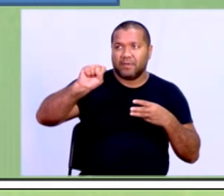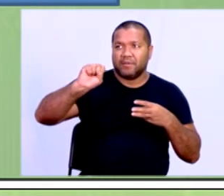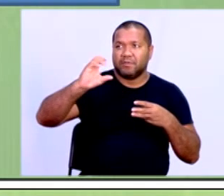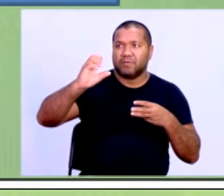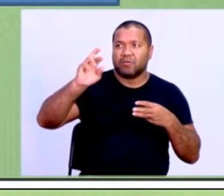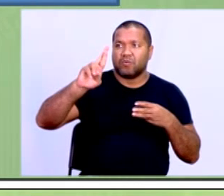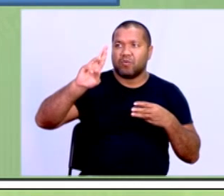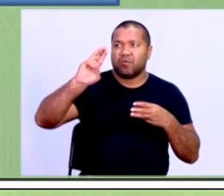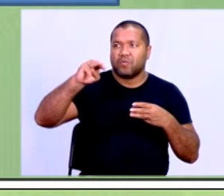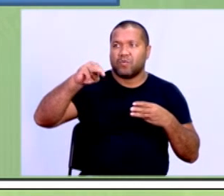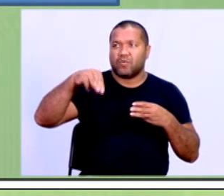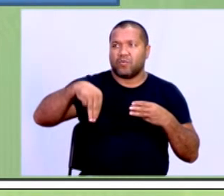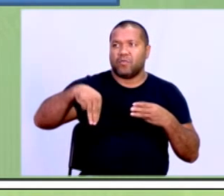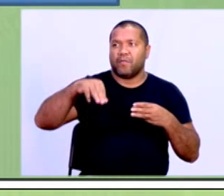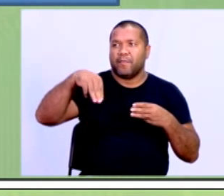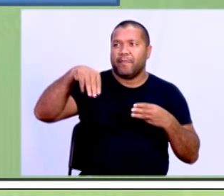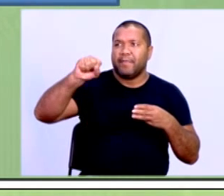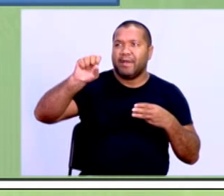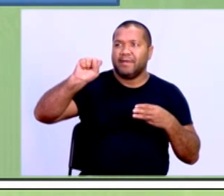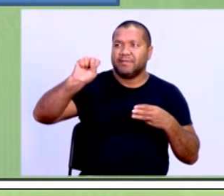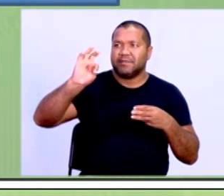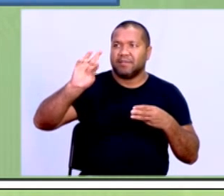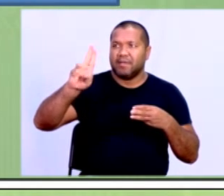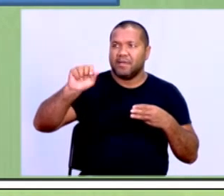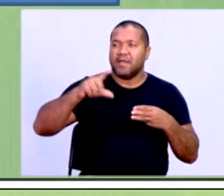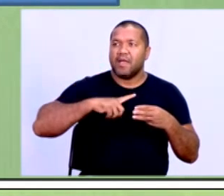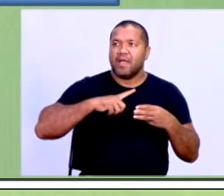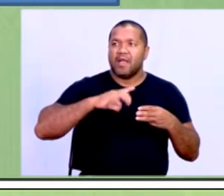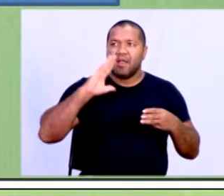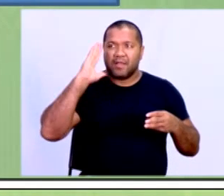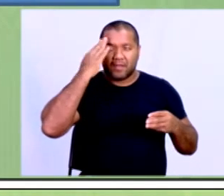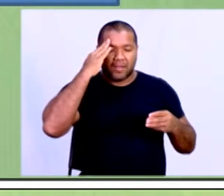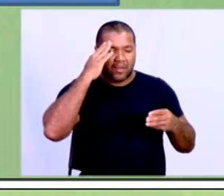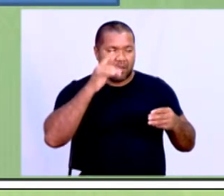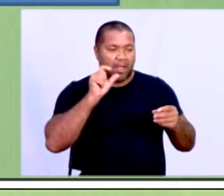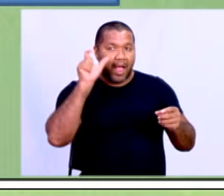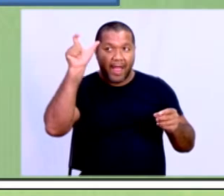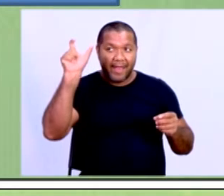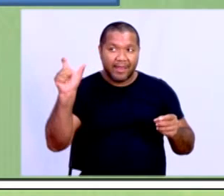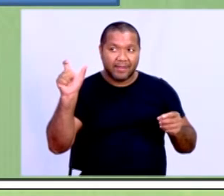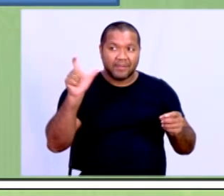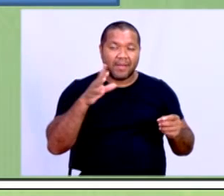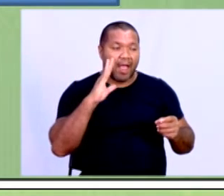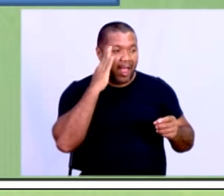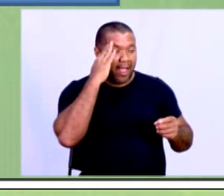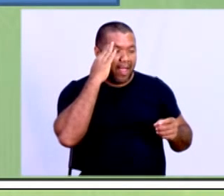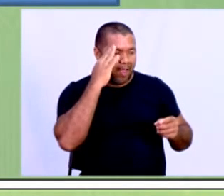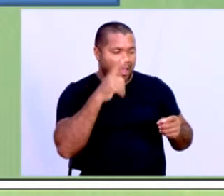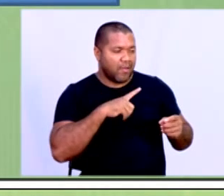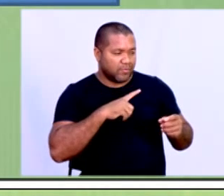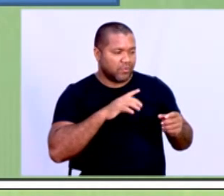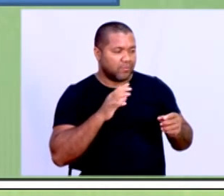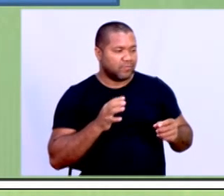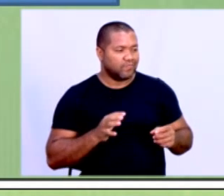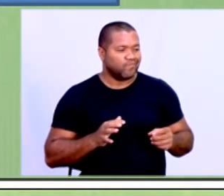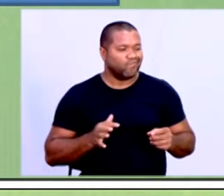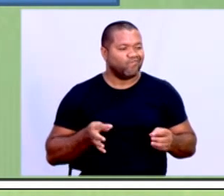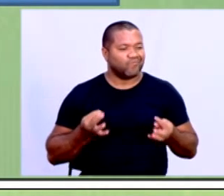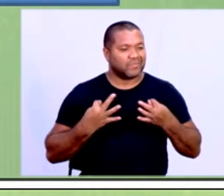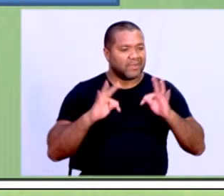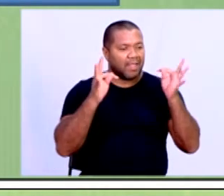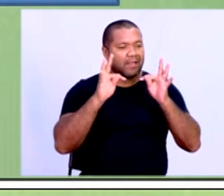Master. Ele funciona como um coach no desenvolvimento do projeto, ou seja, ele é um técnico do